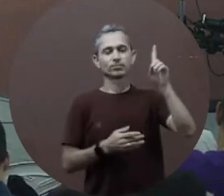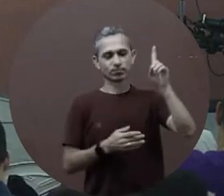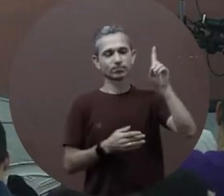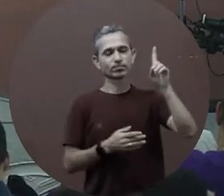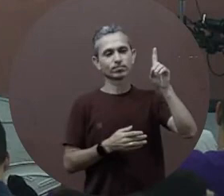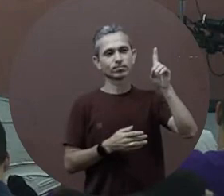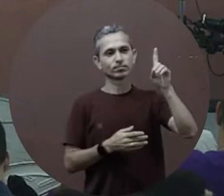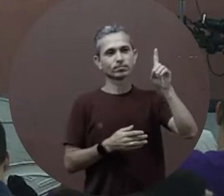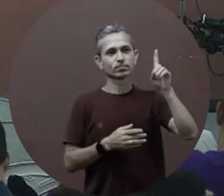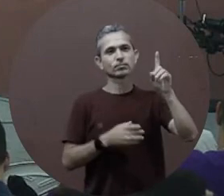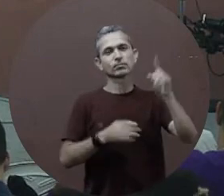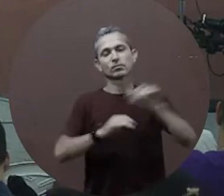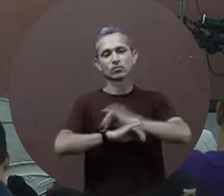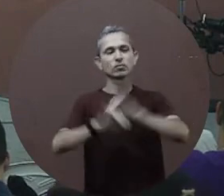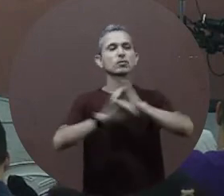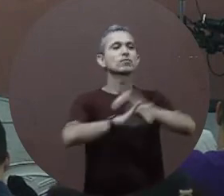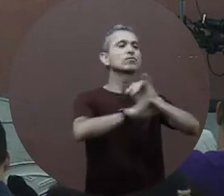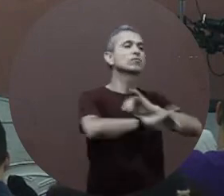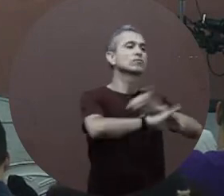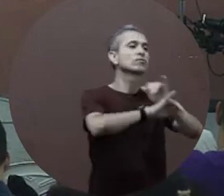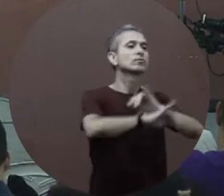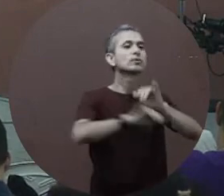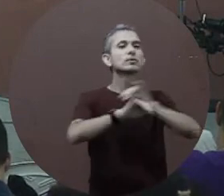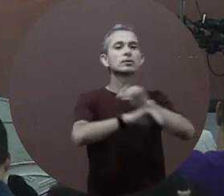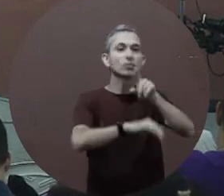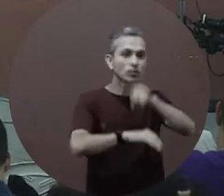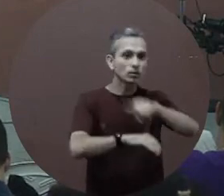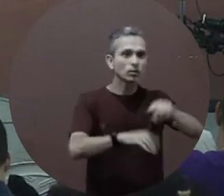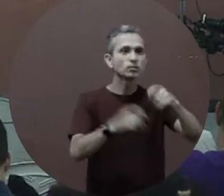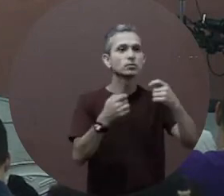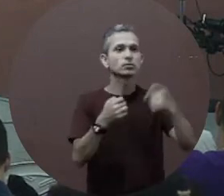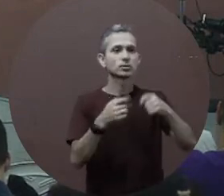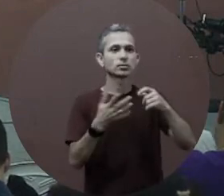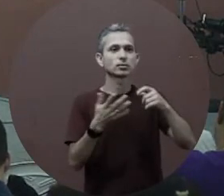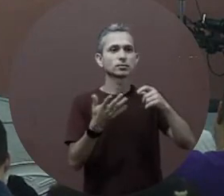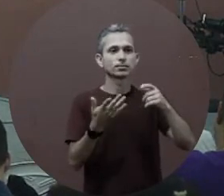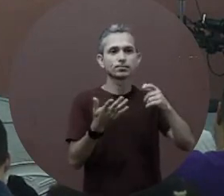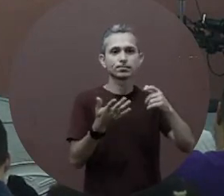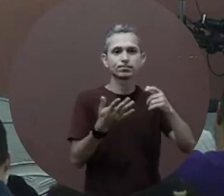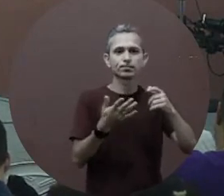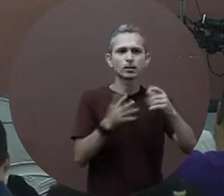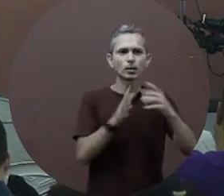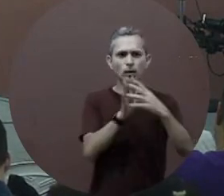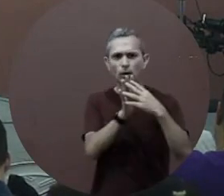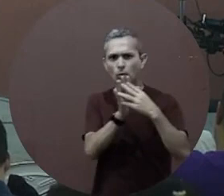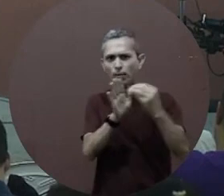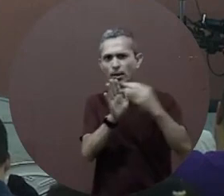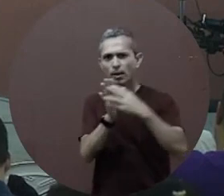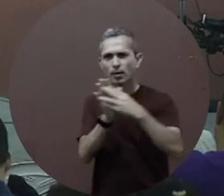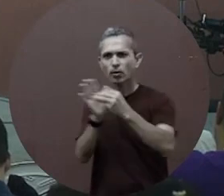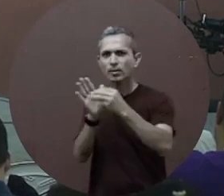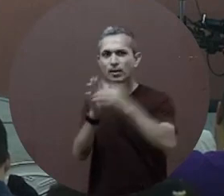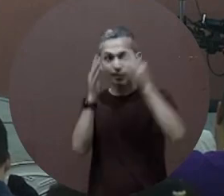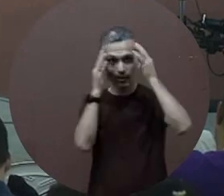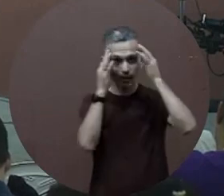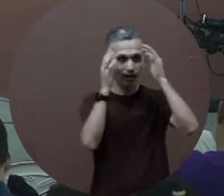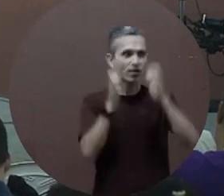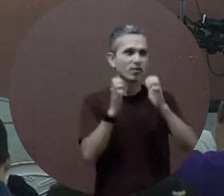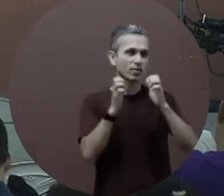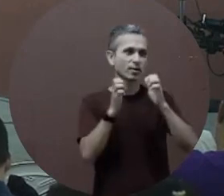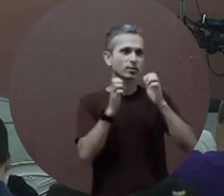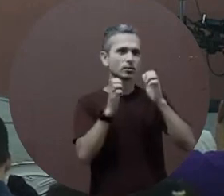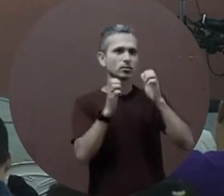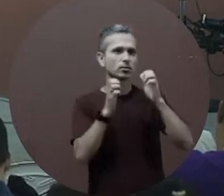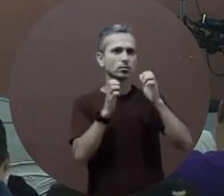o fim da vida deles, imitem a fé que tiveram. Ele está falando dos líderes que já morreram. Olhem para os líderes que